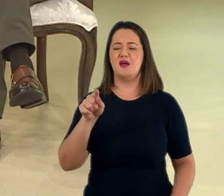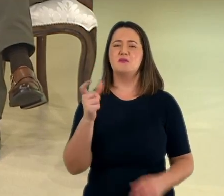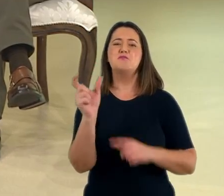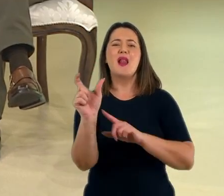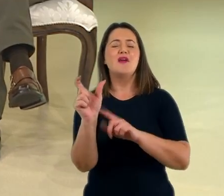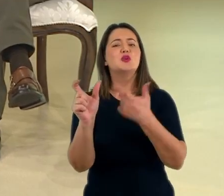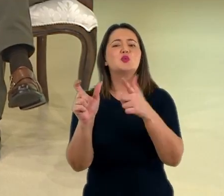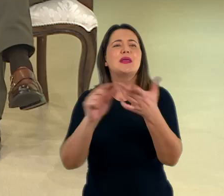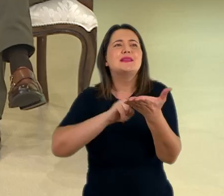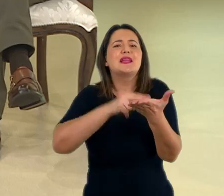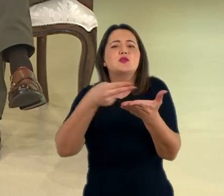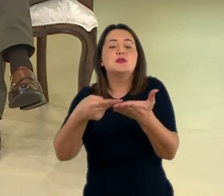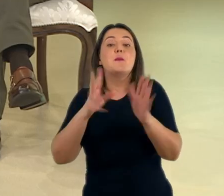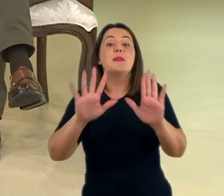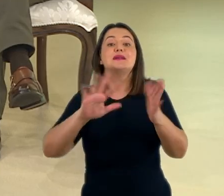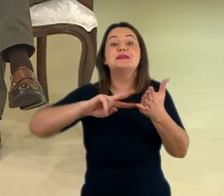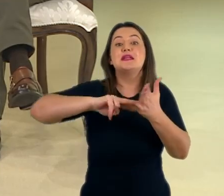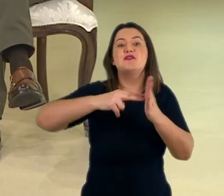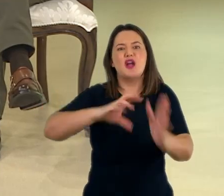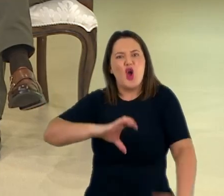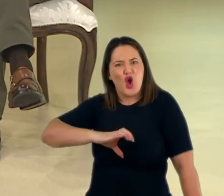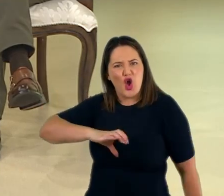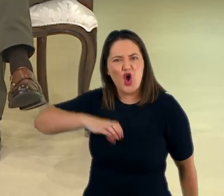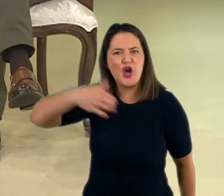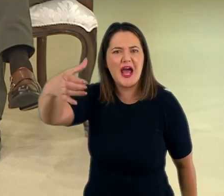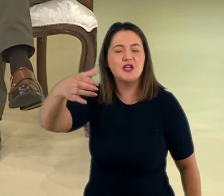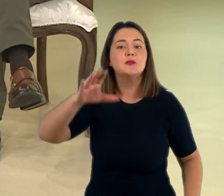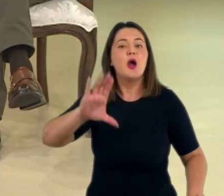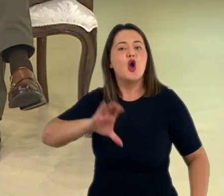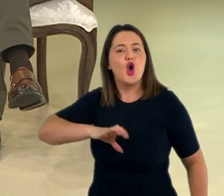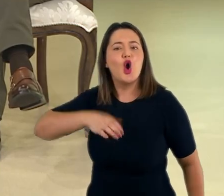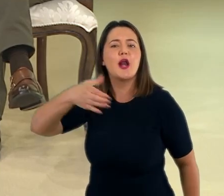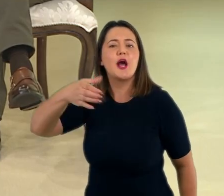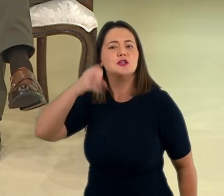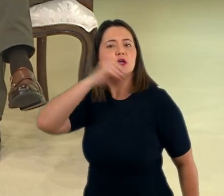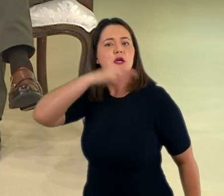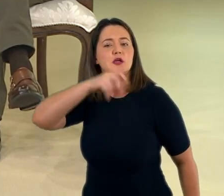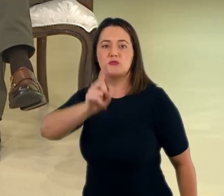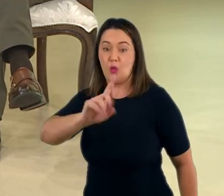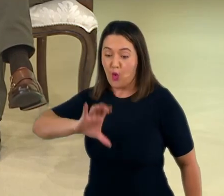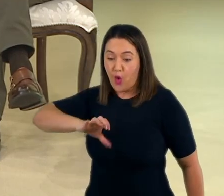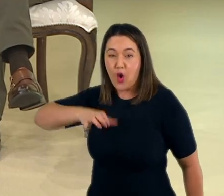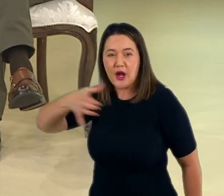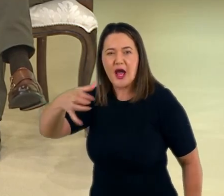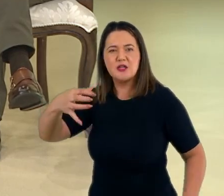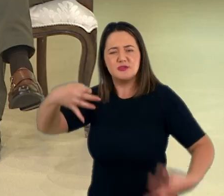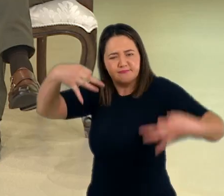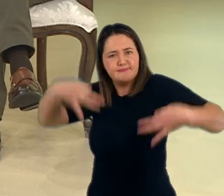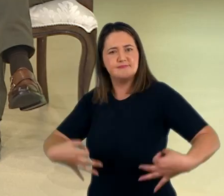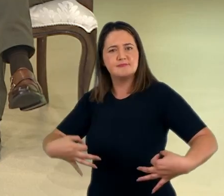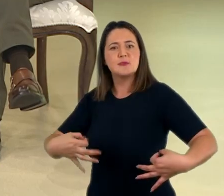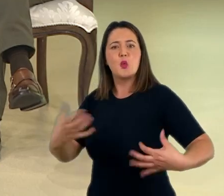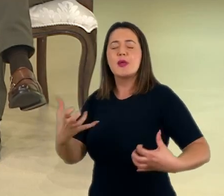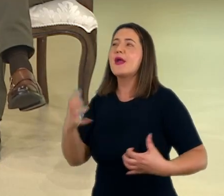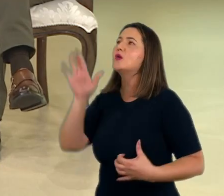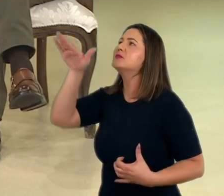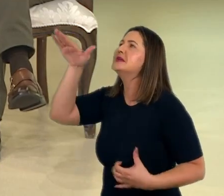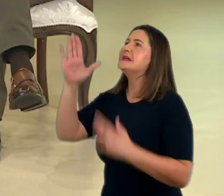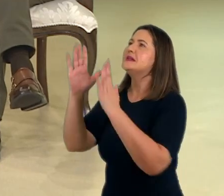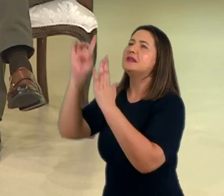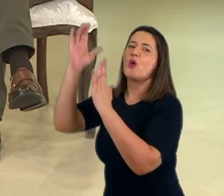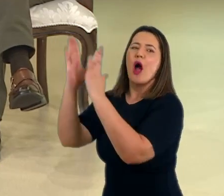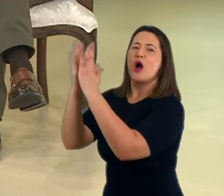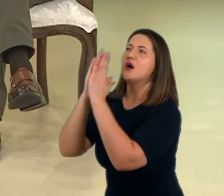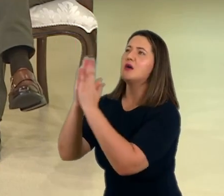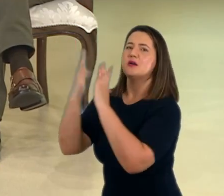em português, mas significa uma audácia santa, aquela convicção, aquela confiança de alguém que realmente